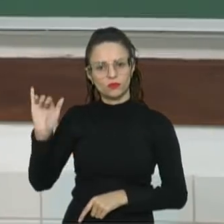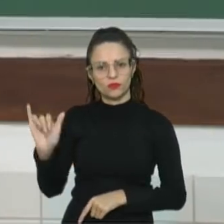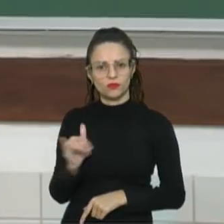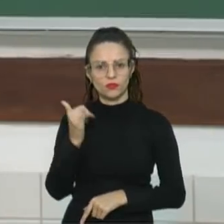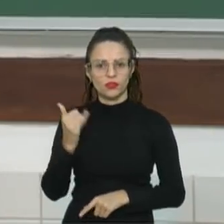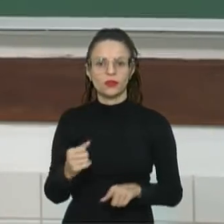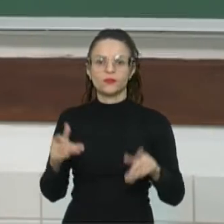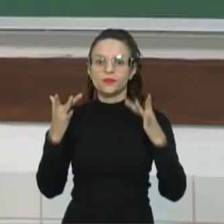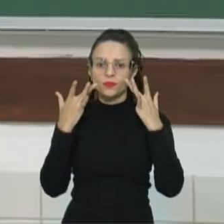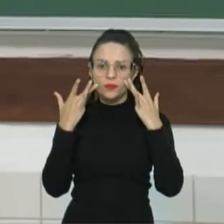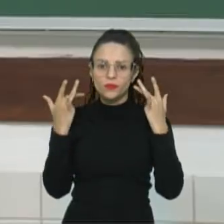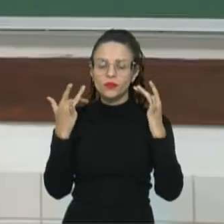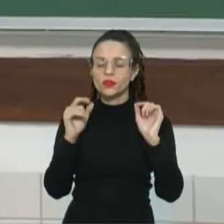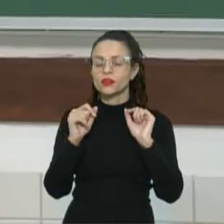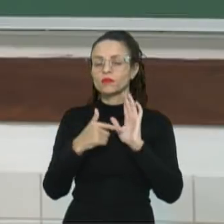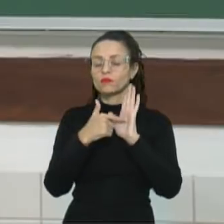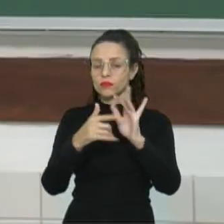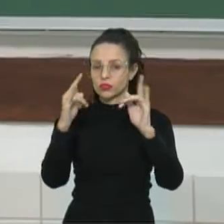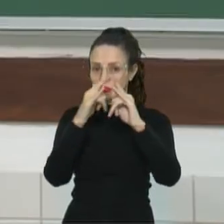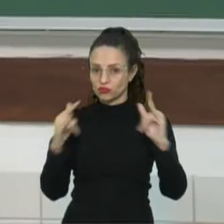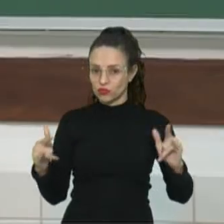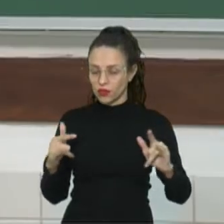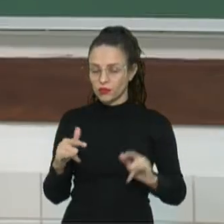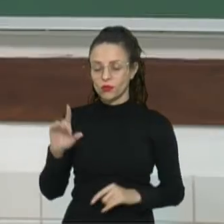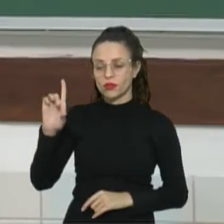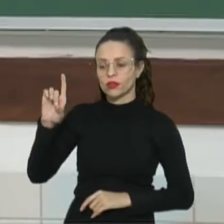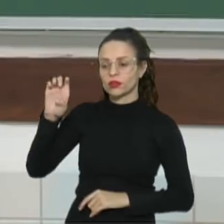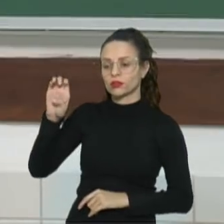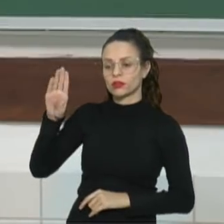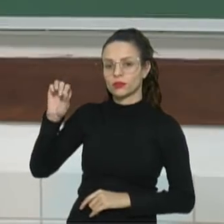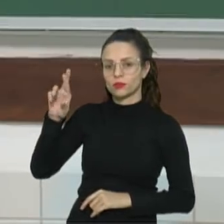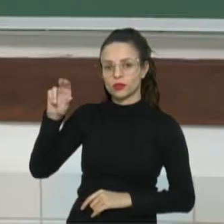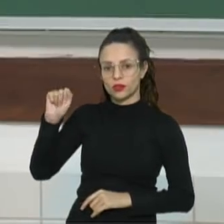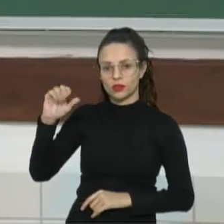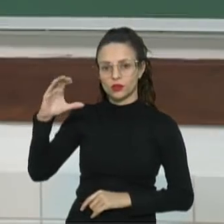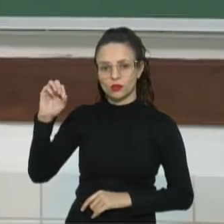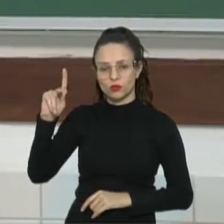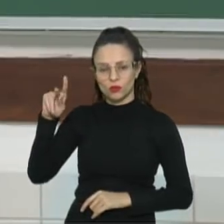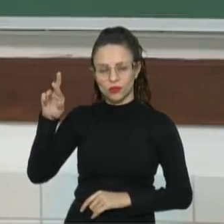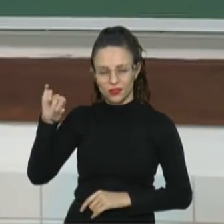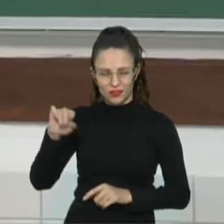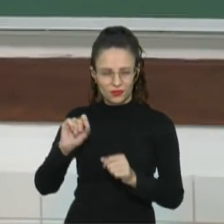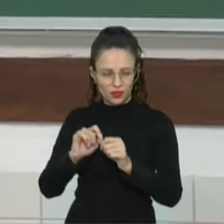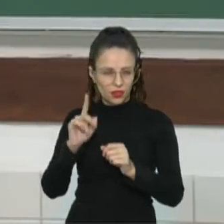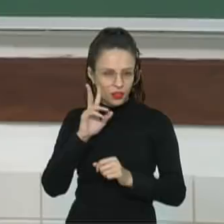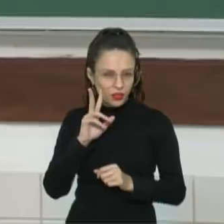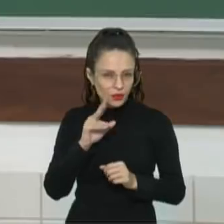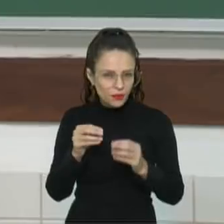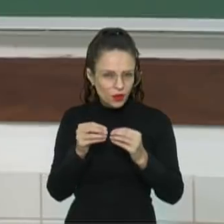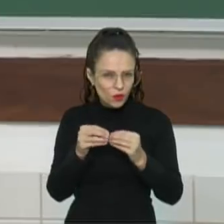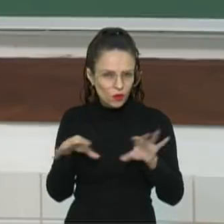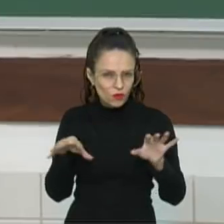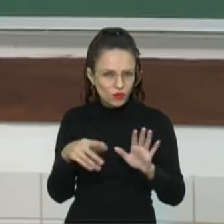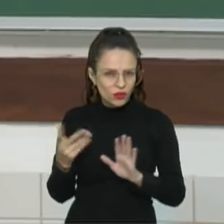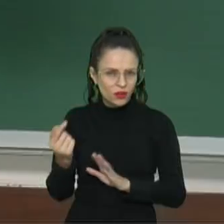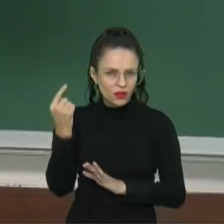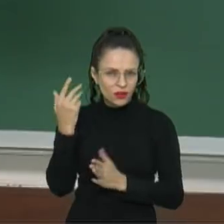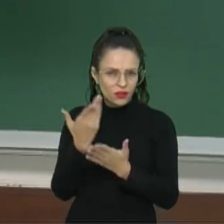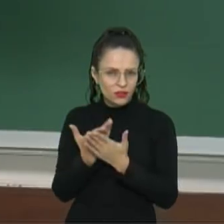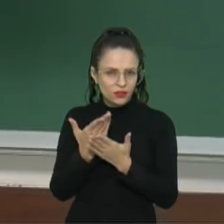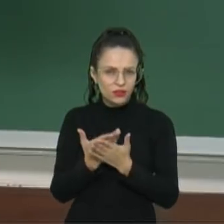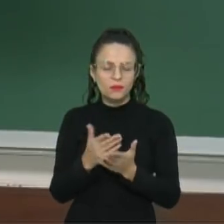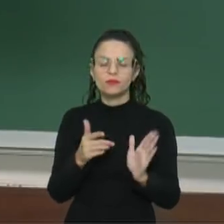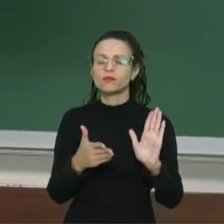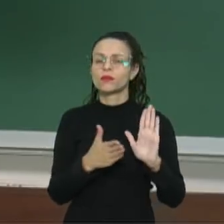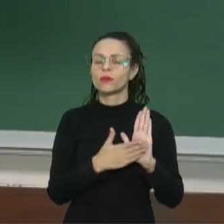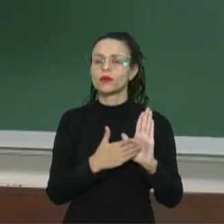no espetáculo que a Deborah Cocker fez, o ovo, lembra? A gente falou deles em aulas anteriores. Ela propõe